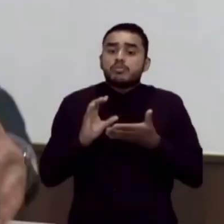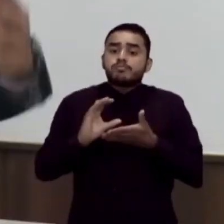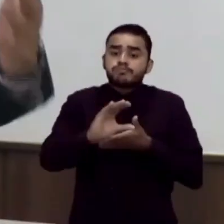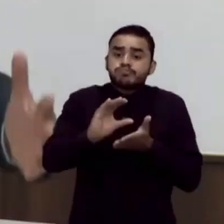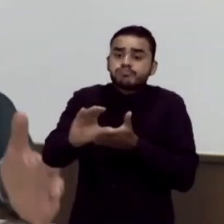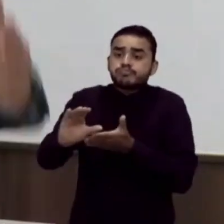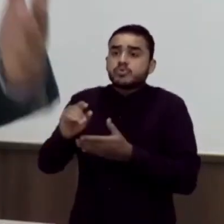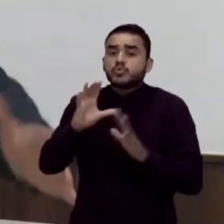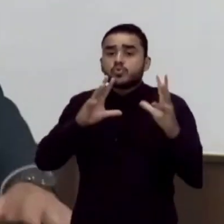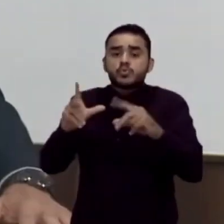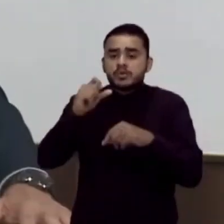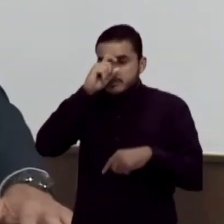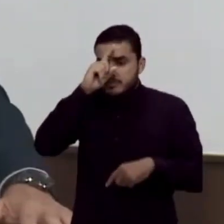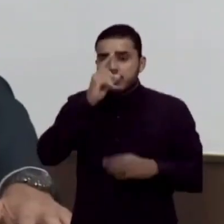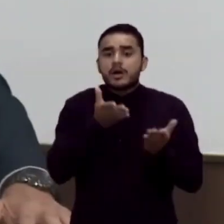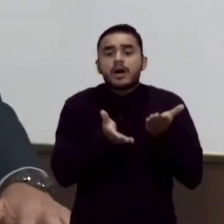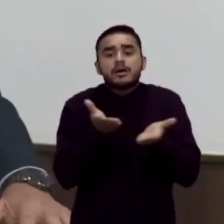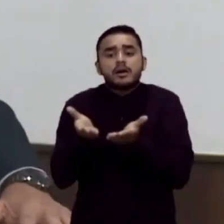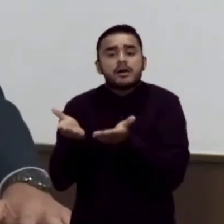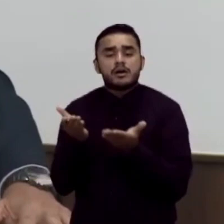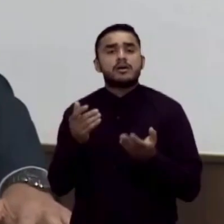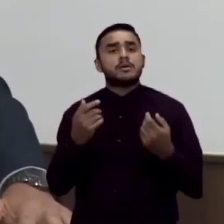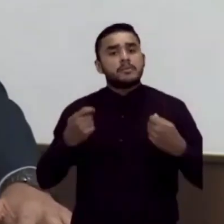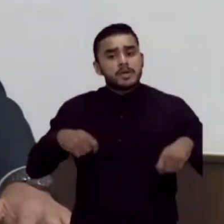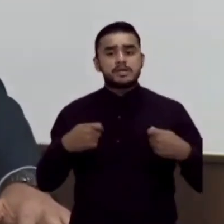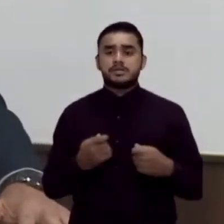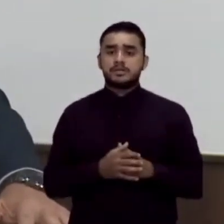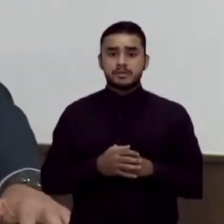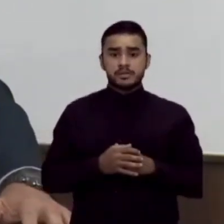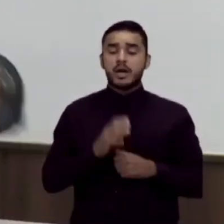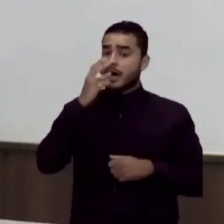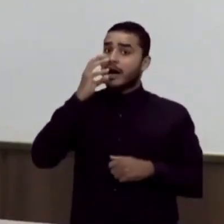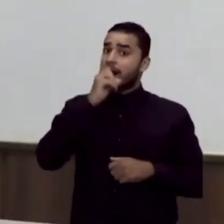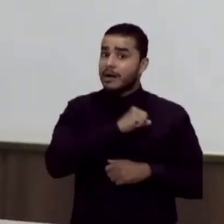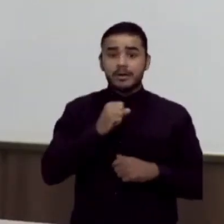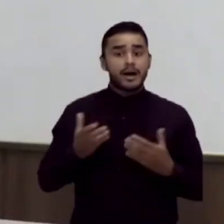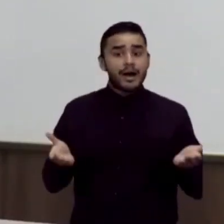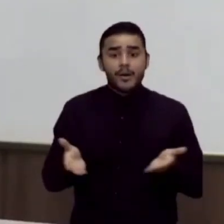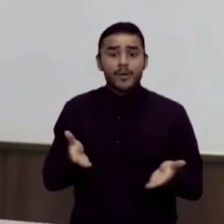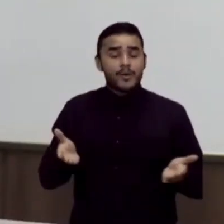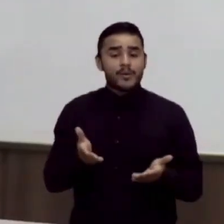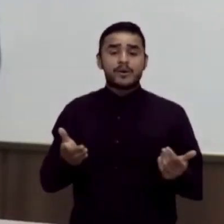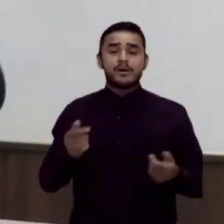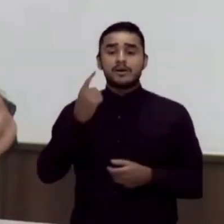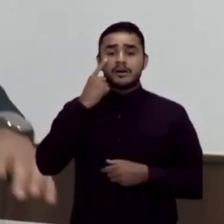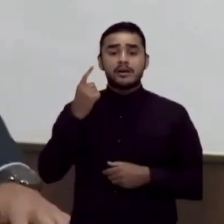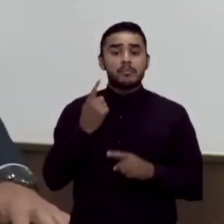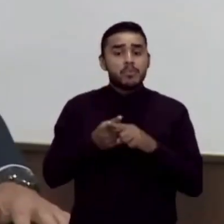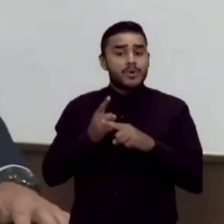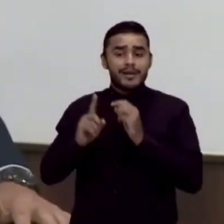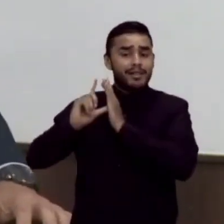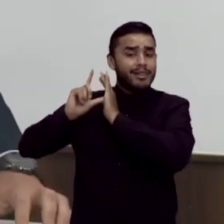aos órgãos reguladores e controladores que vejam isso para hoje na verdade ele ter visto para ter visto para